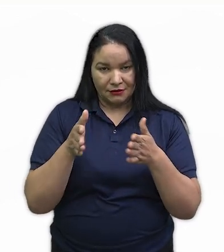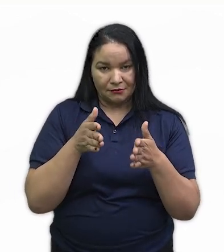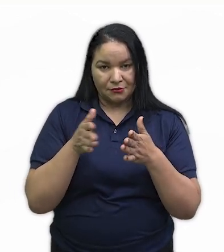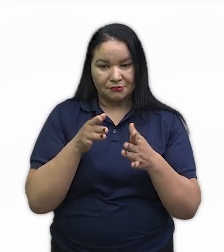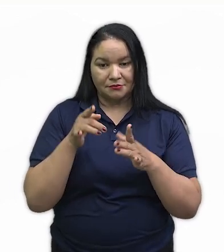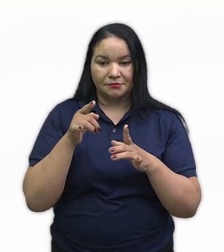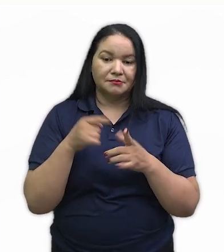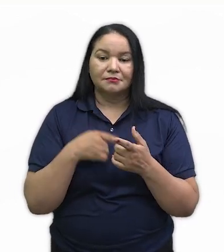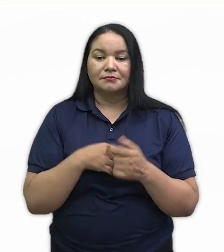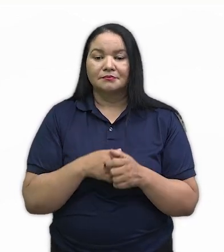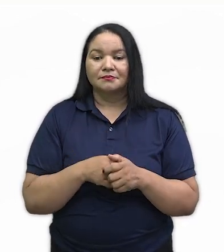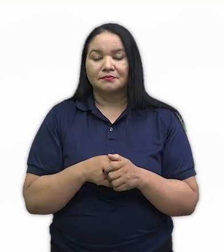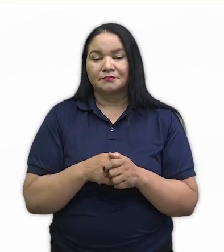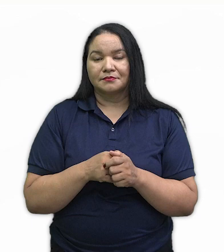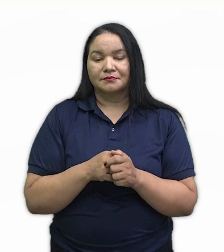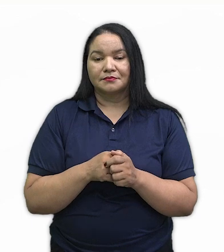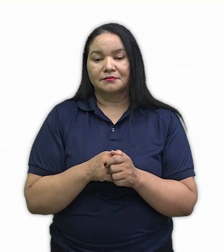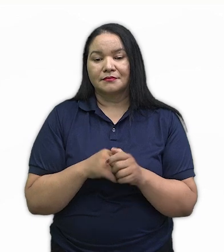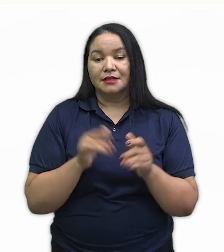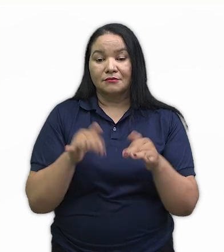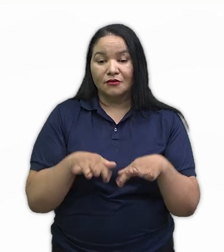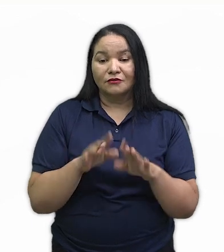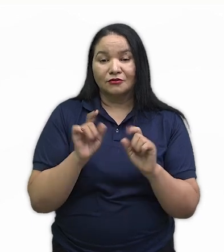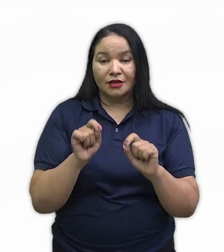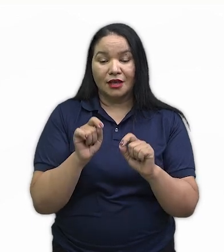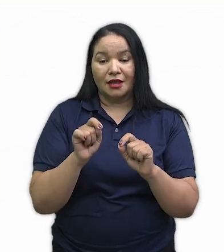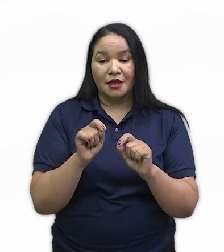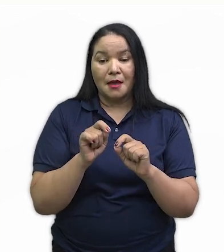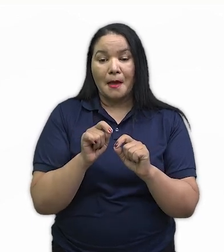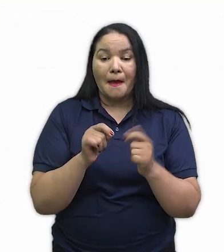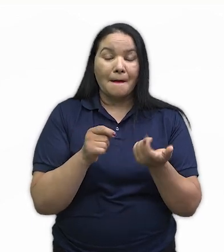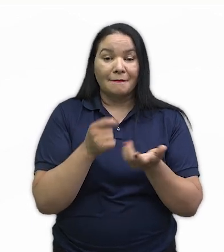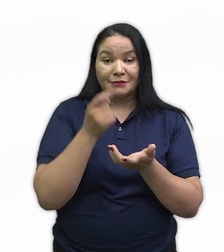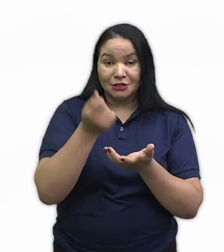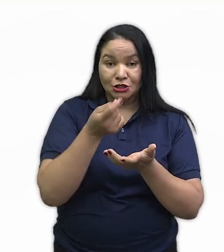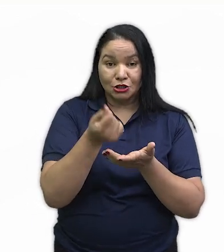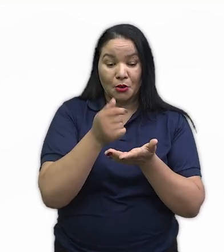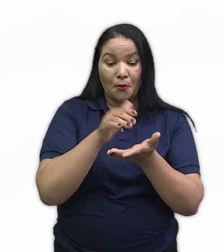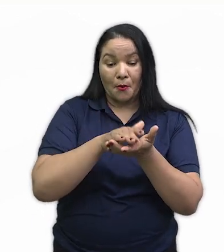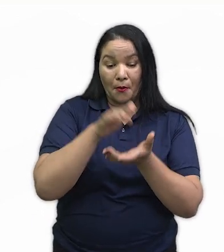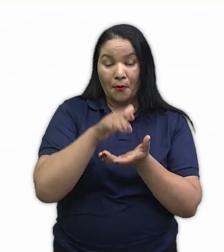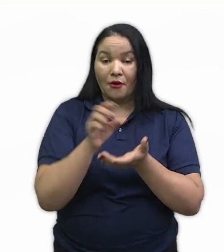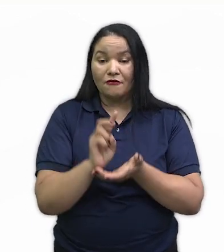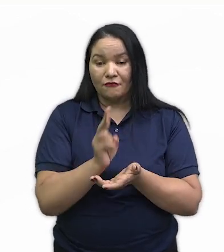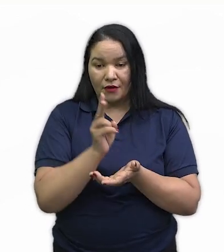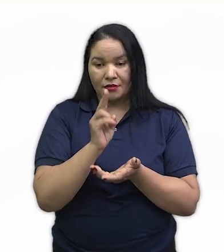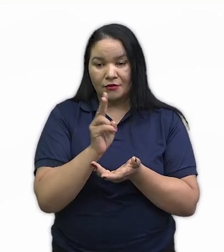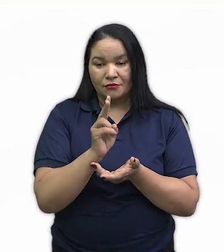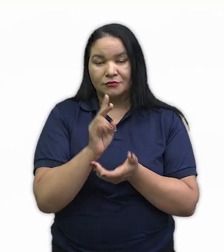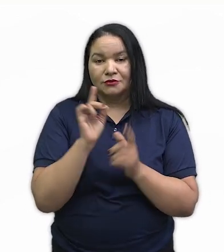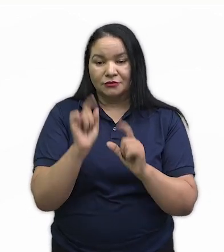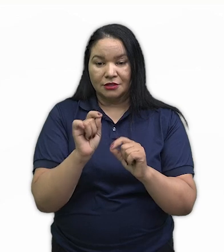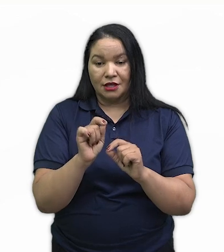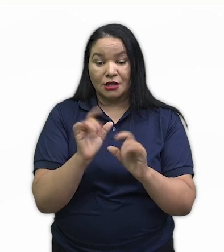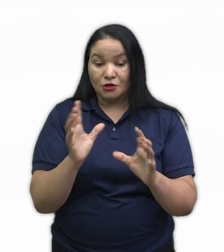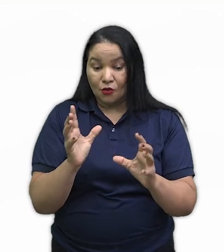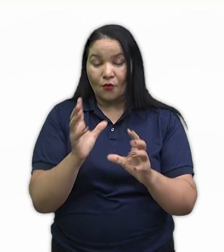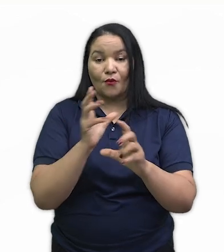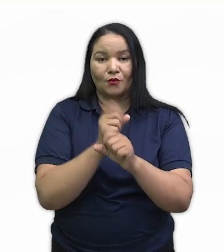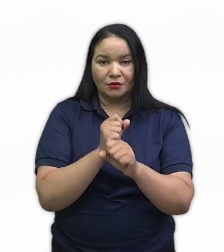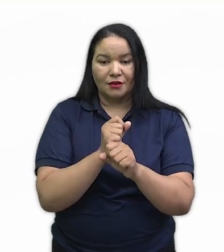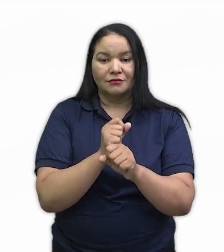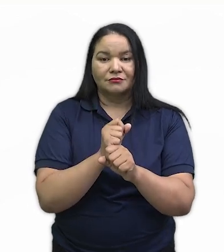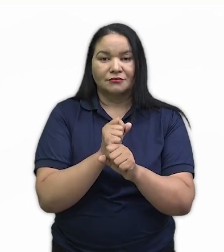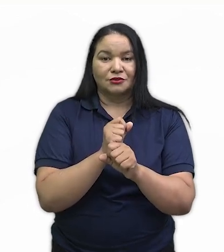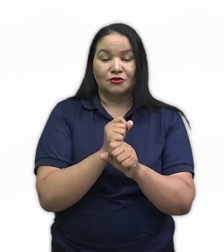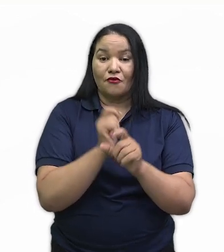tempo, né? E por fim aqui o montante. O que é o montante? Definição, é o valor total